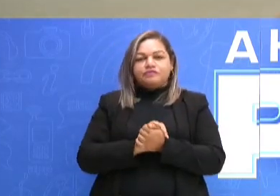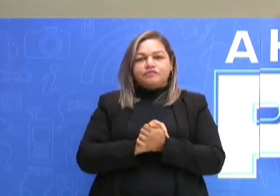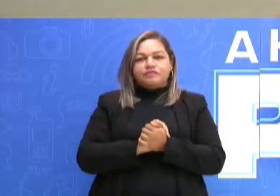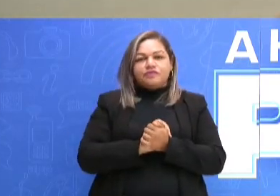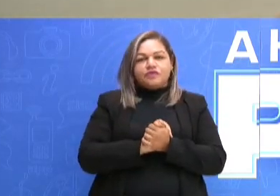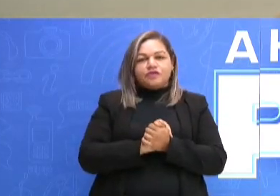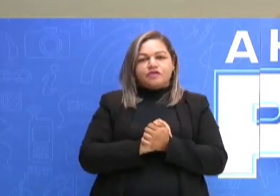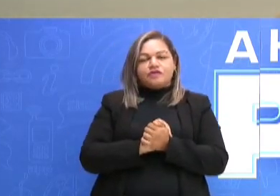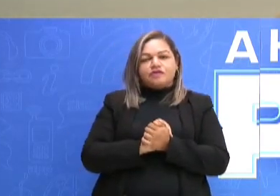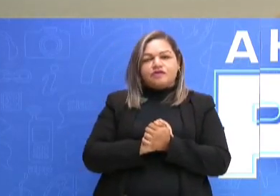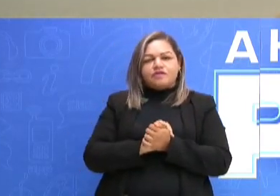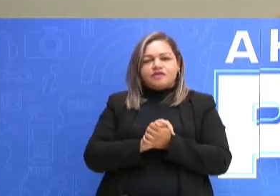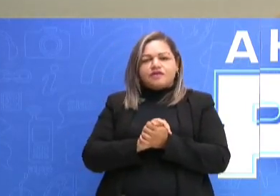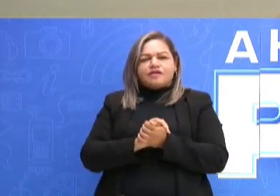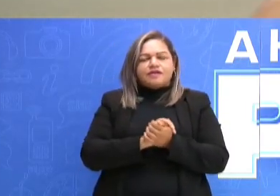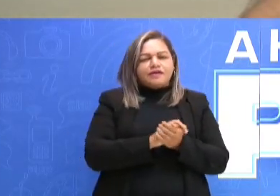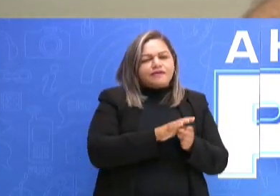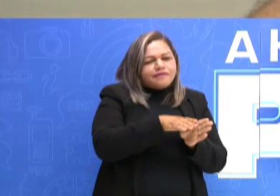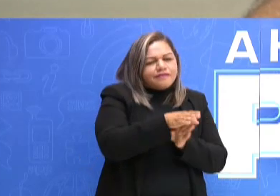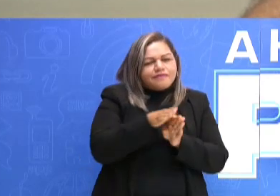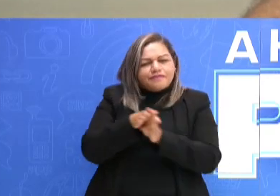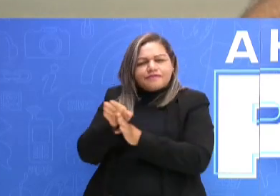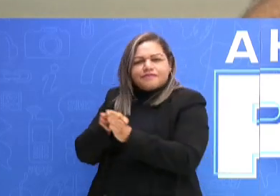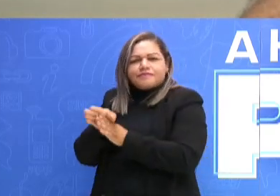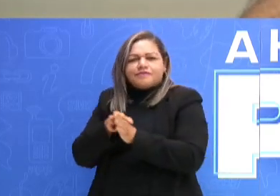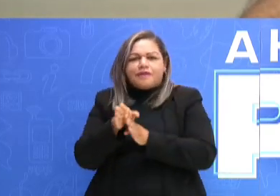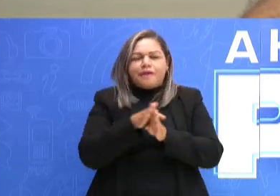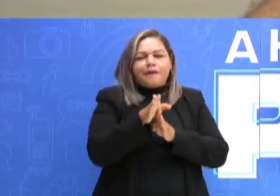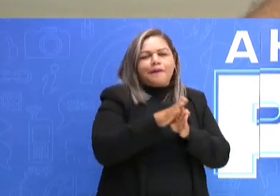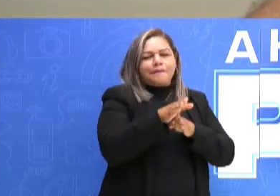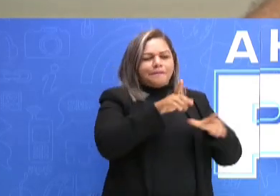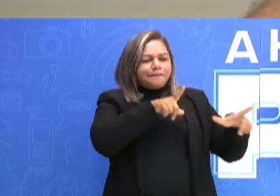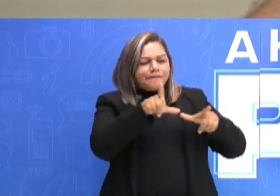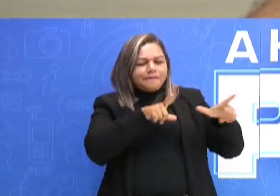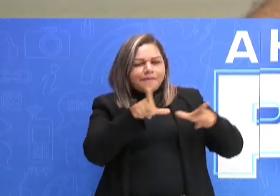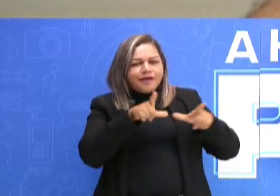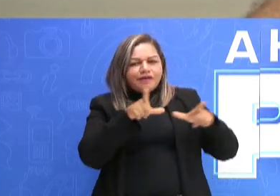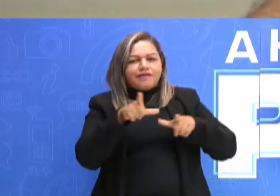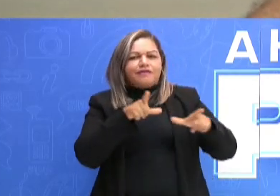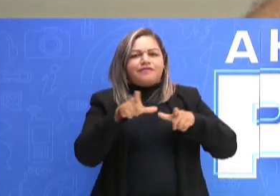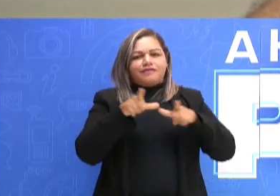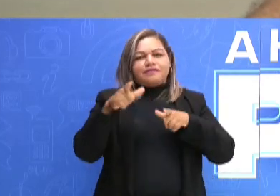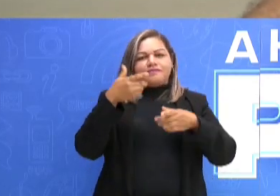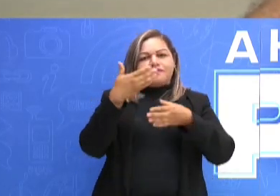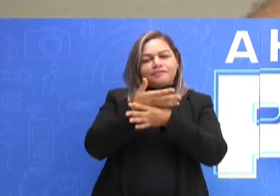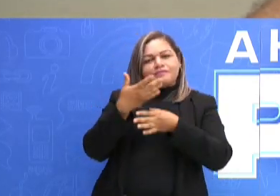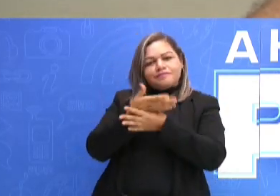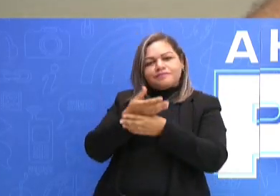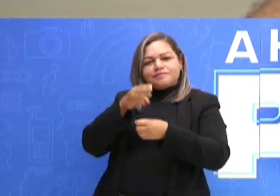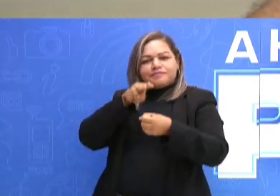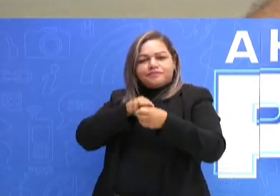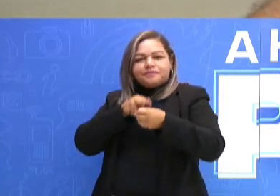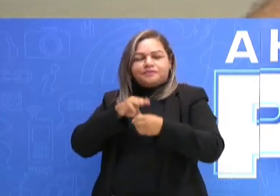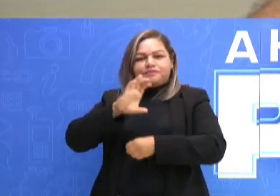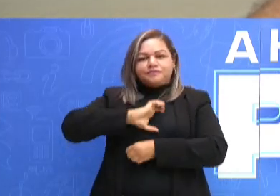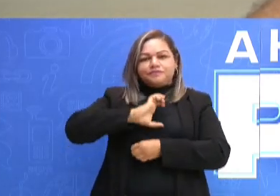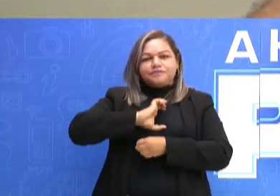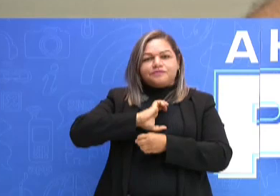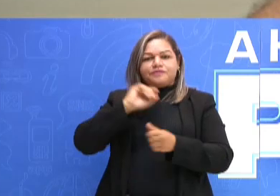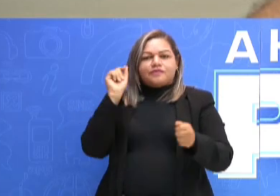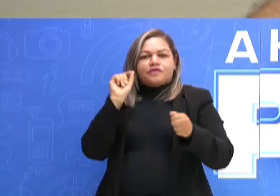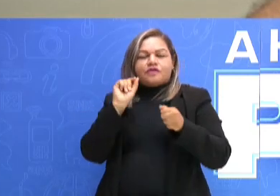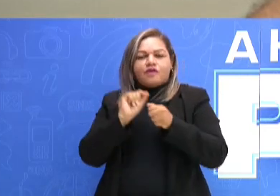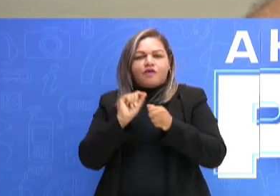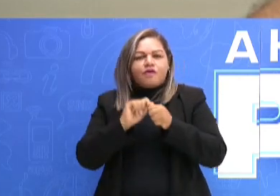me reconduziu à função de prefeito para gerenciar o município de Caxias, para fazer